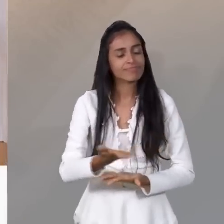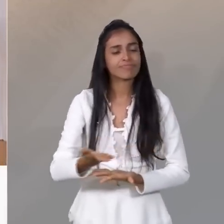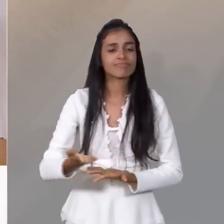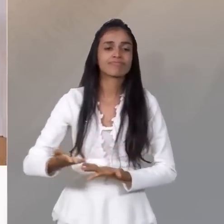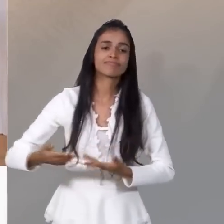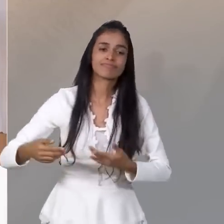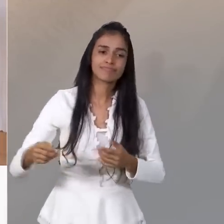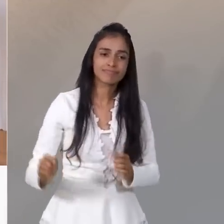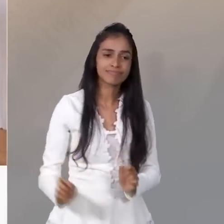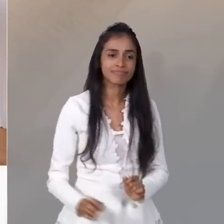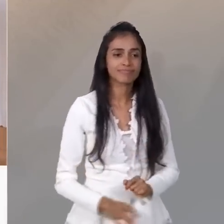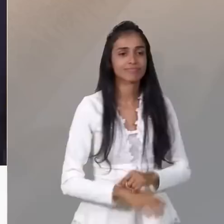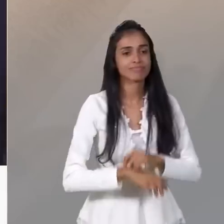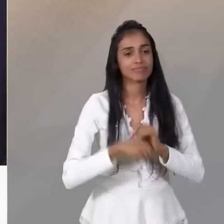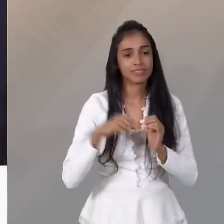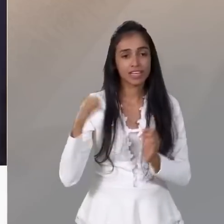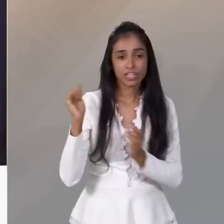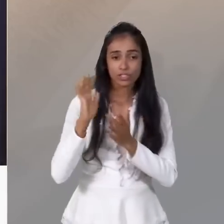resgatar.